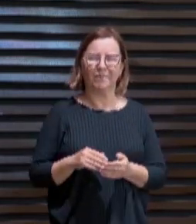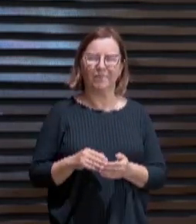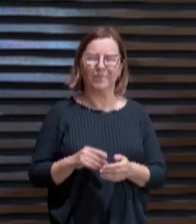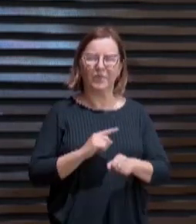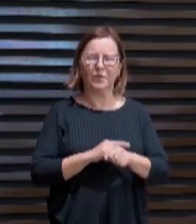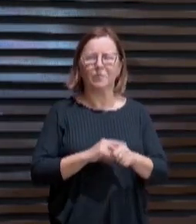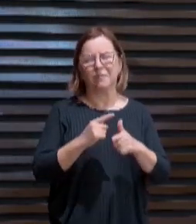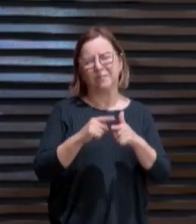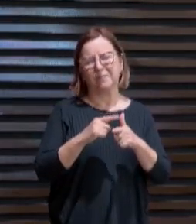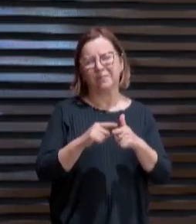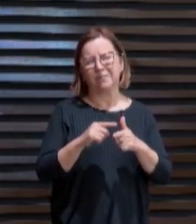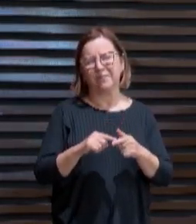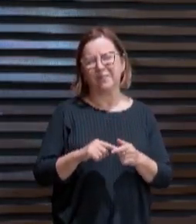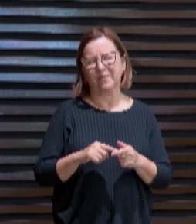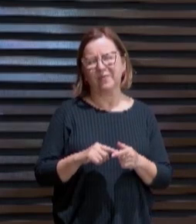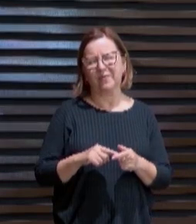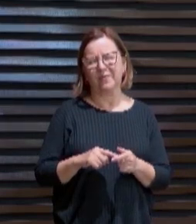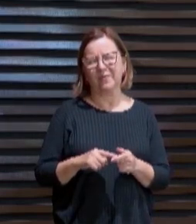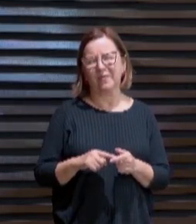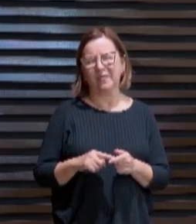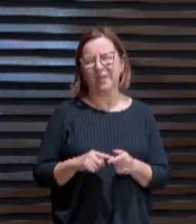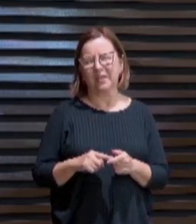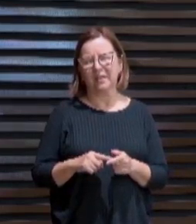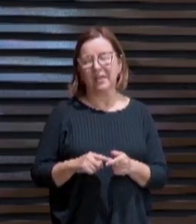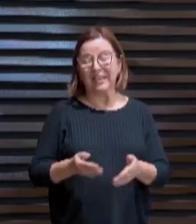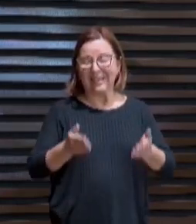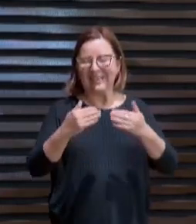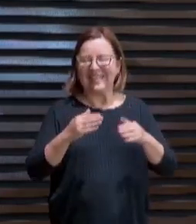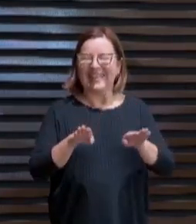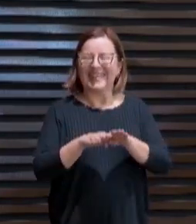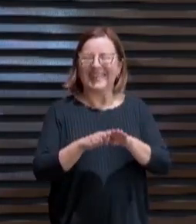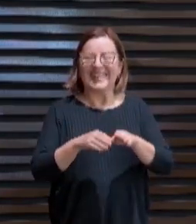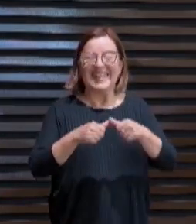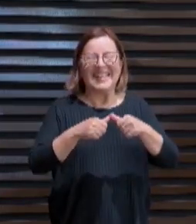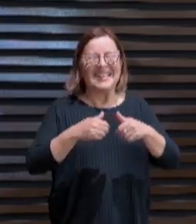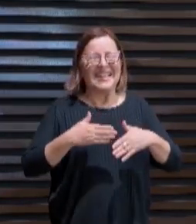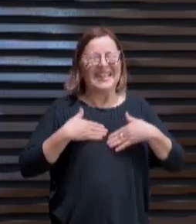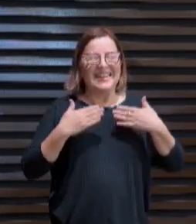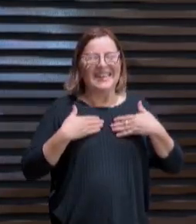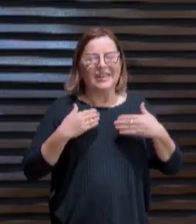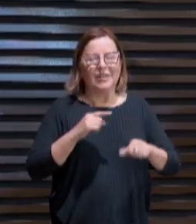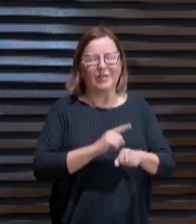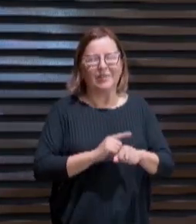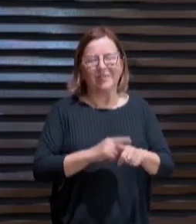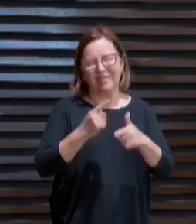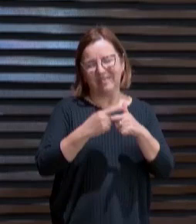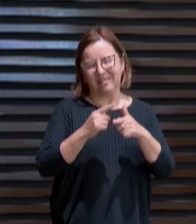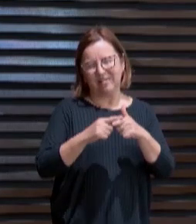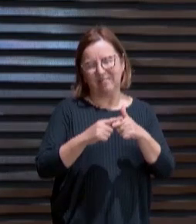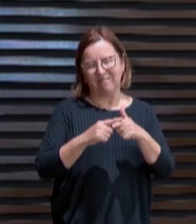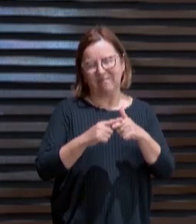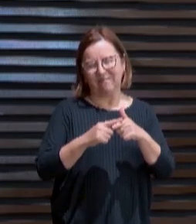meu Pai. E gere em nós também essa alegria na tribulação, Pai, que, Pai, nós não